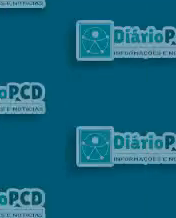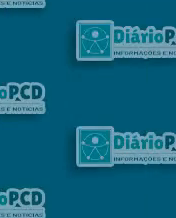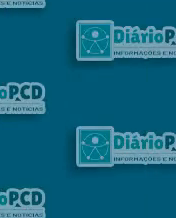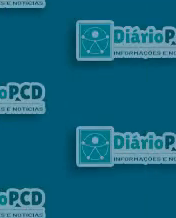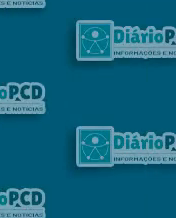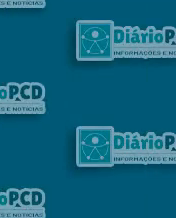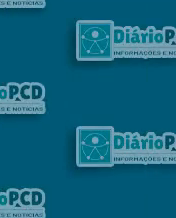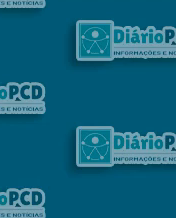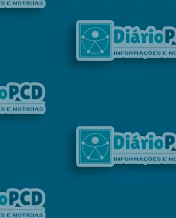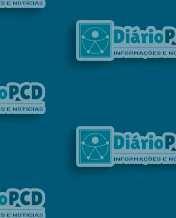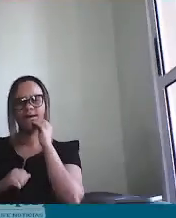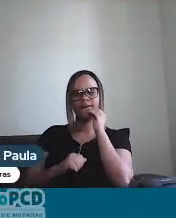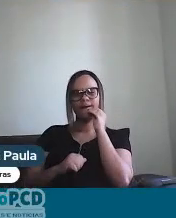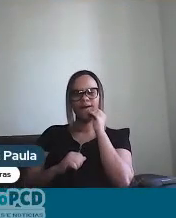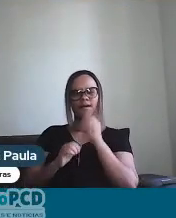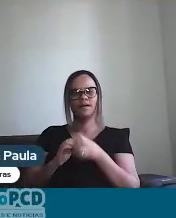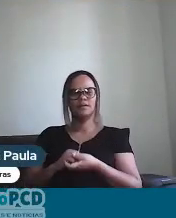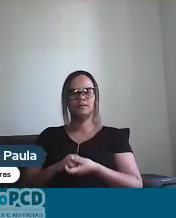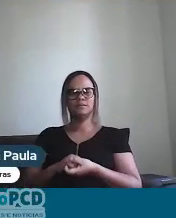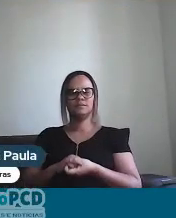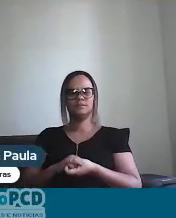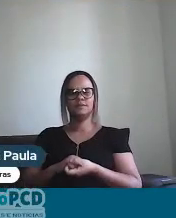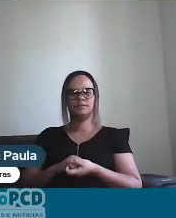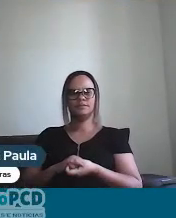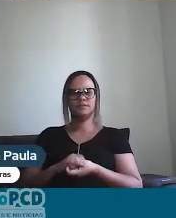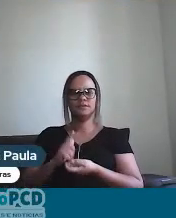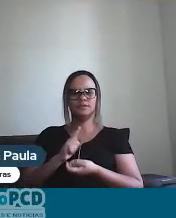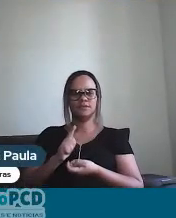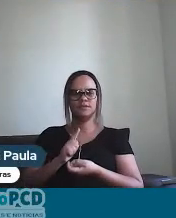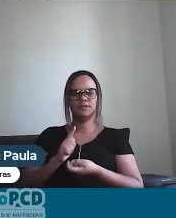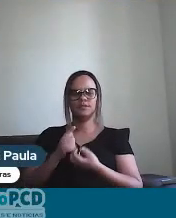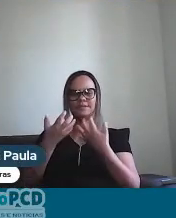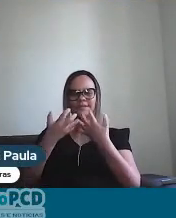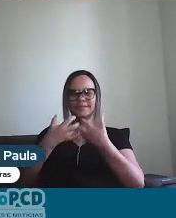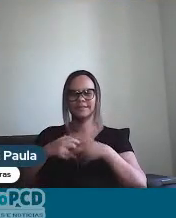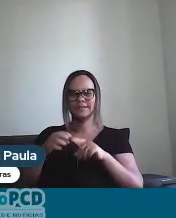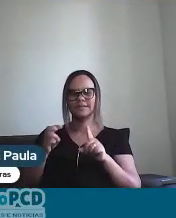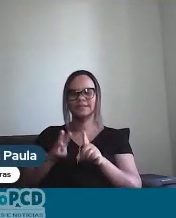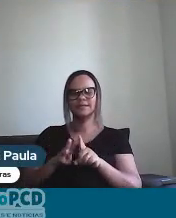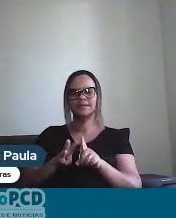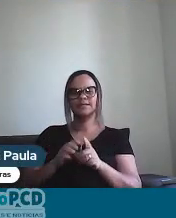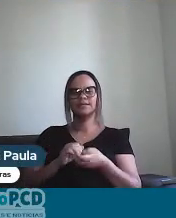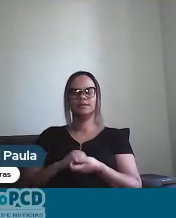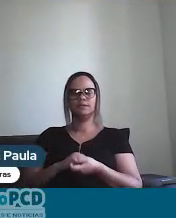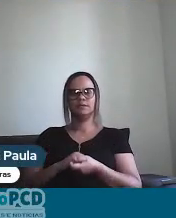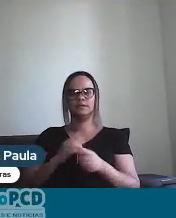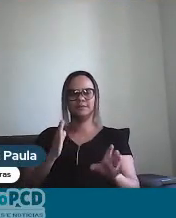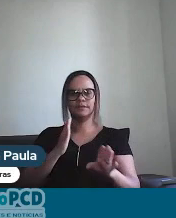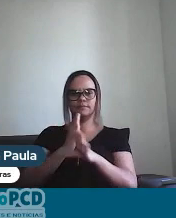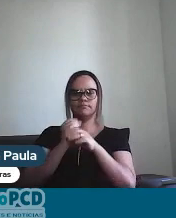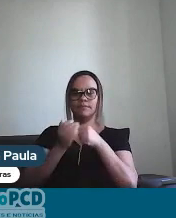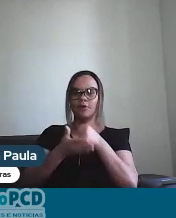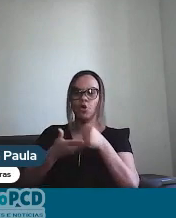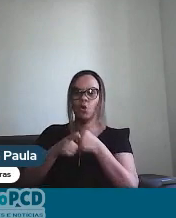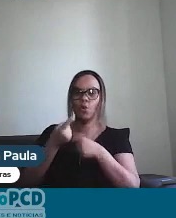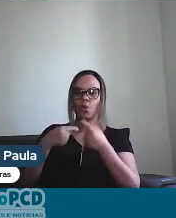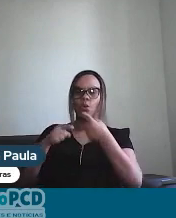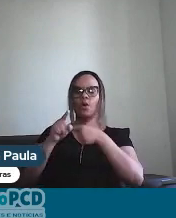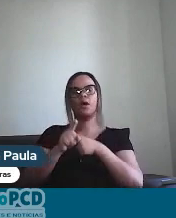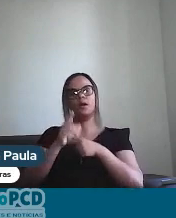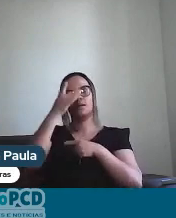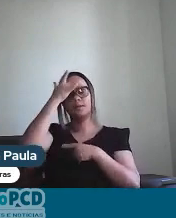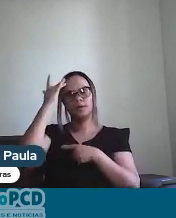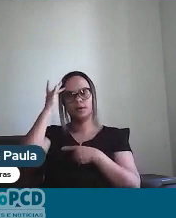que trata daquelas situações que a pessoa tem os chamados transtornos mentais. Então, um tipo de diagnóstico de base que pode gerar uma